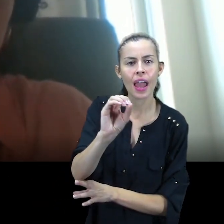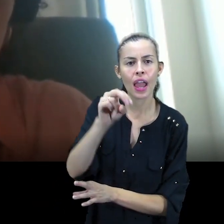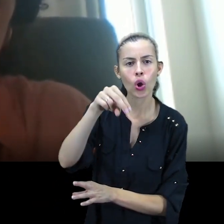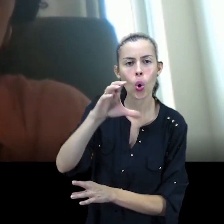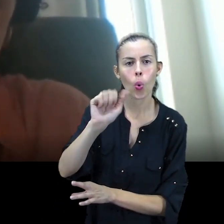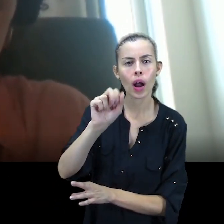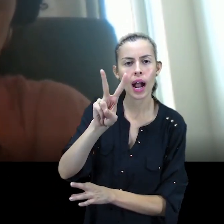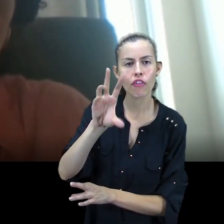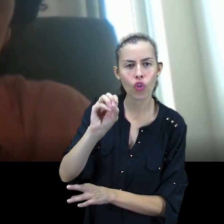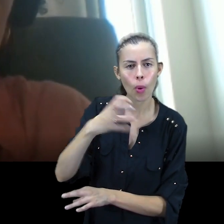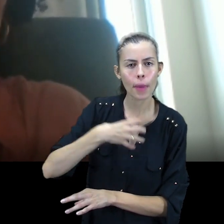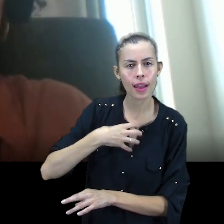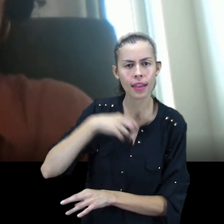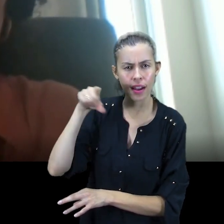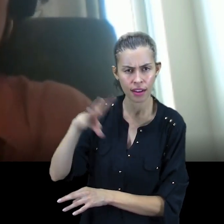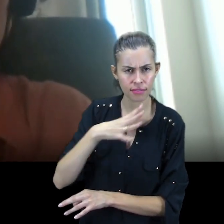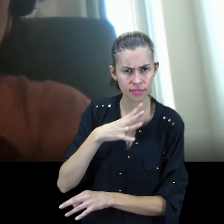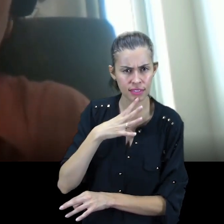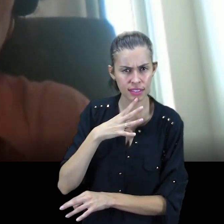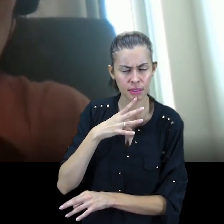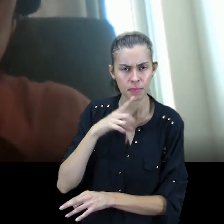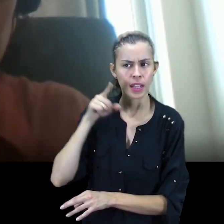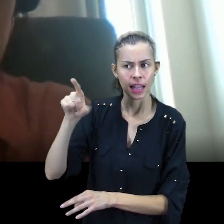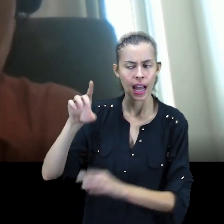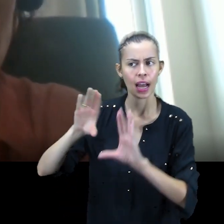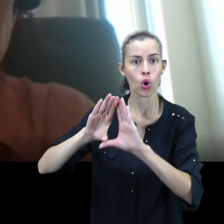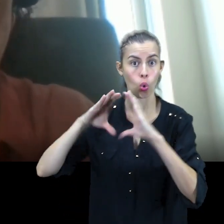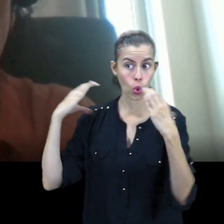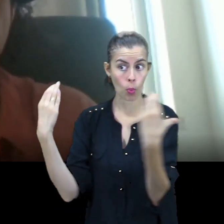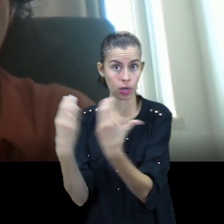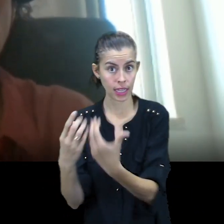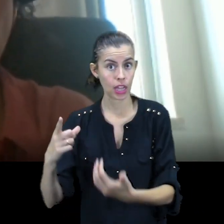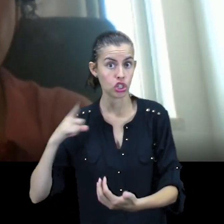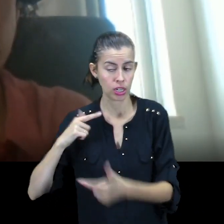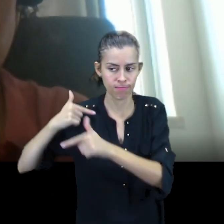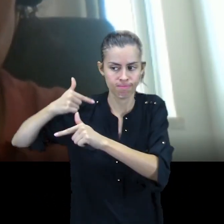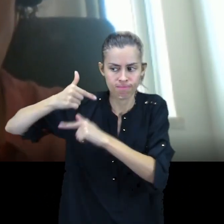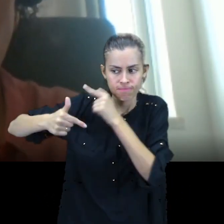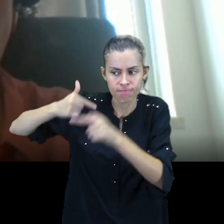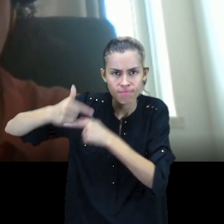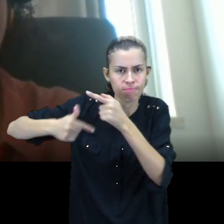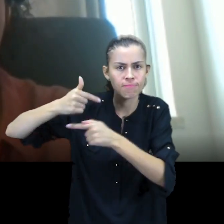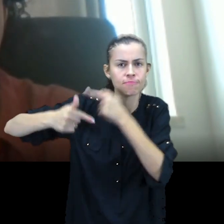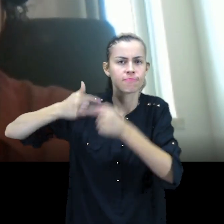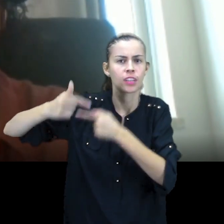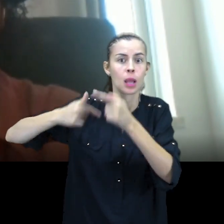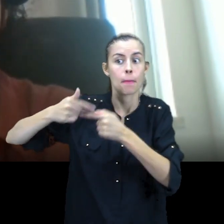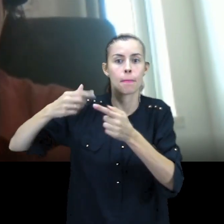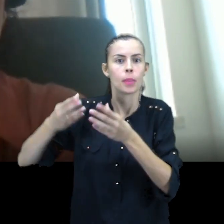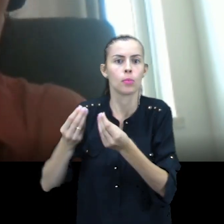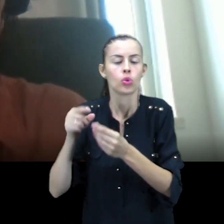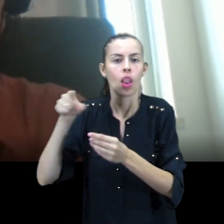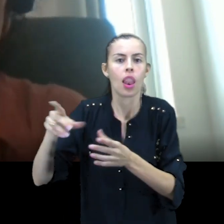comunidades de fundo de pasto, então eles trabalham nesses municípios onde a universidade está